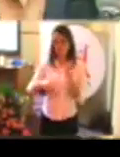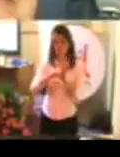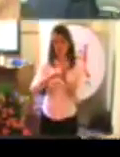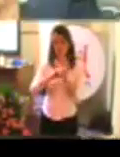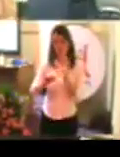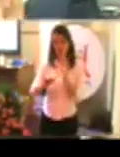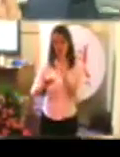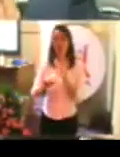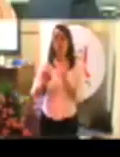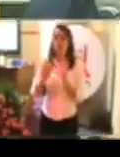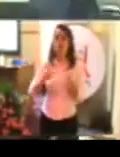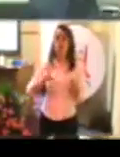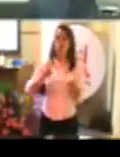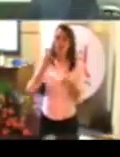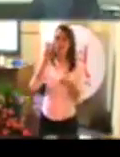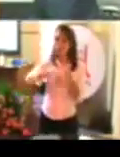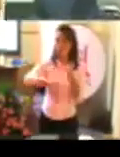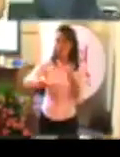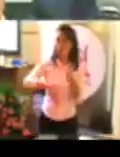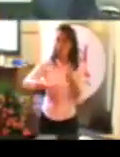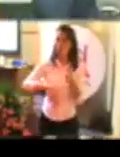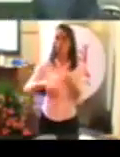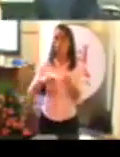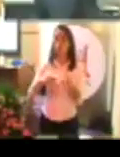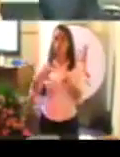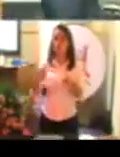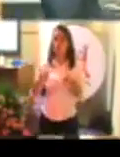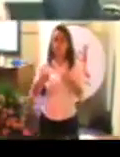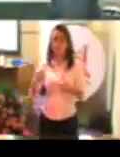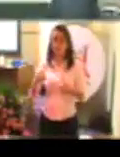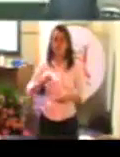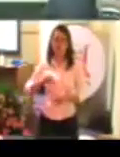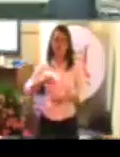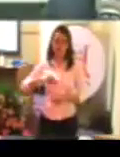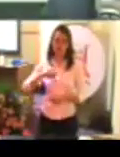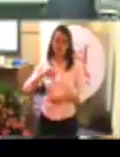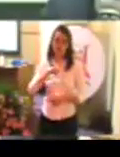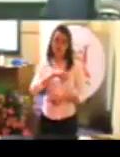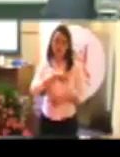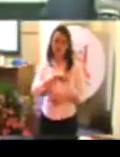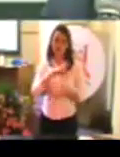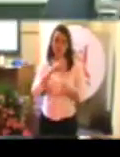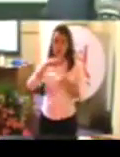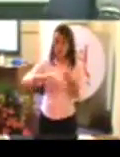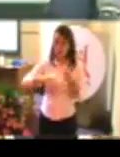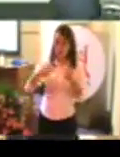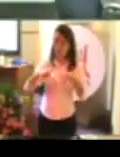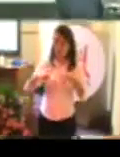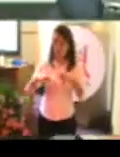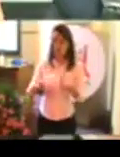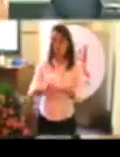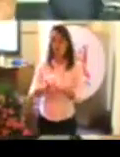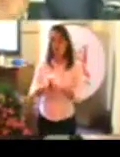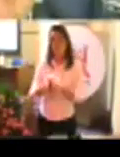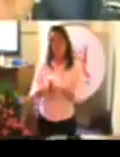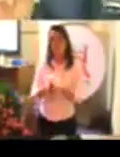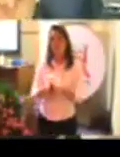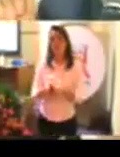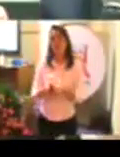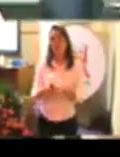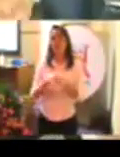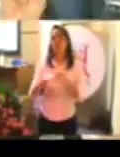determinações. Só se ingressa no serviço público através, na administração pública através de concurso, e